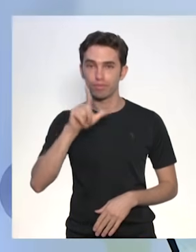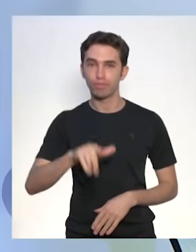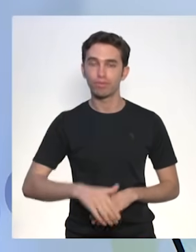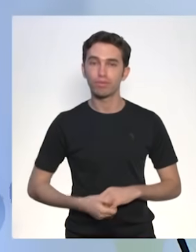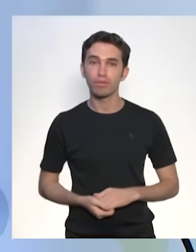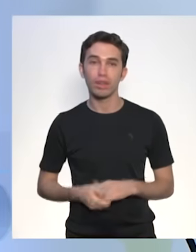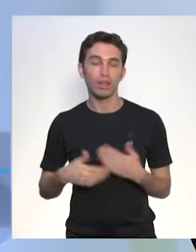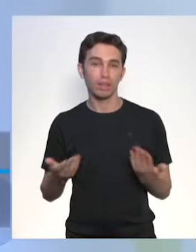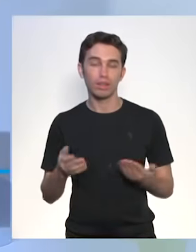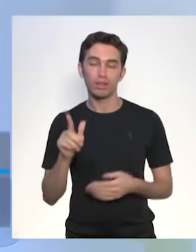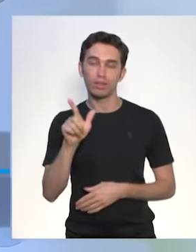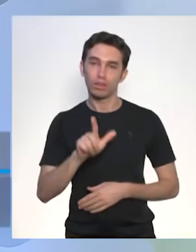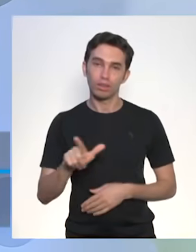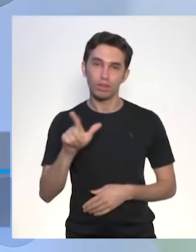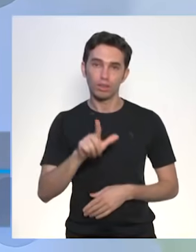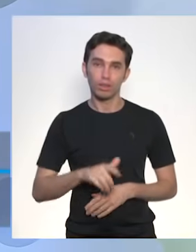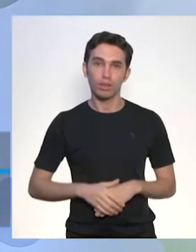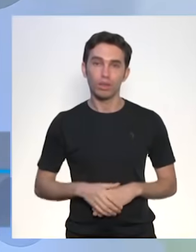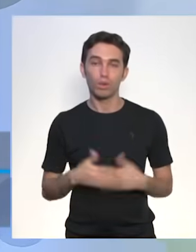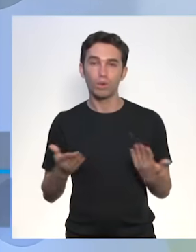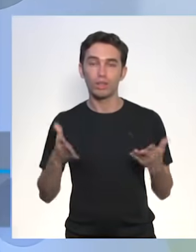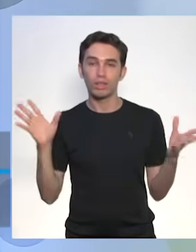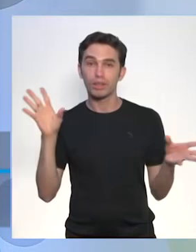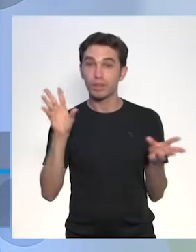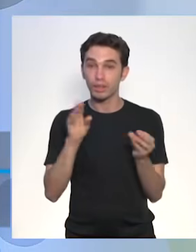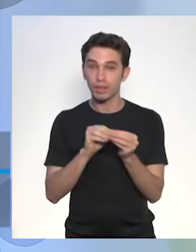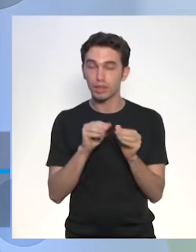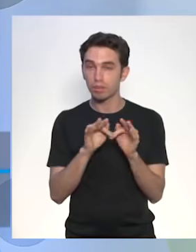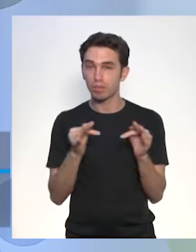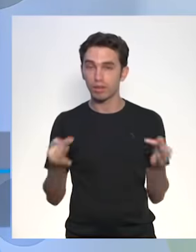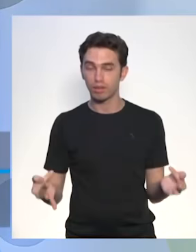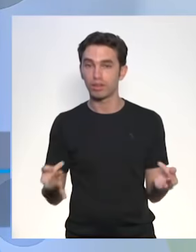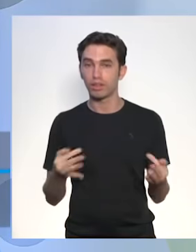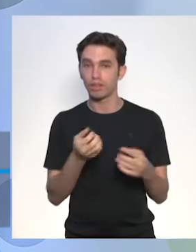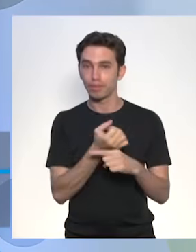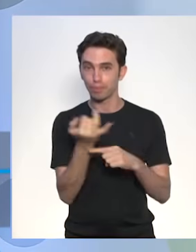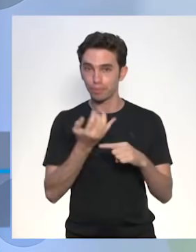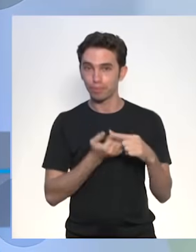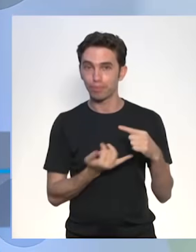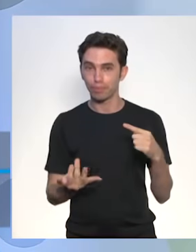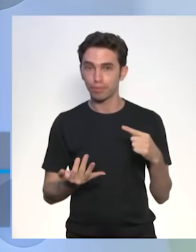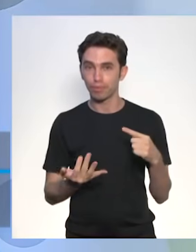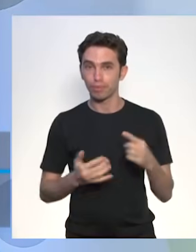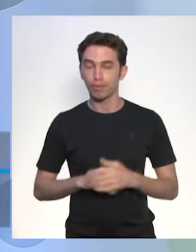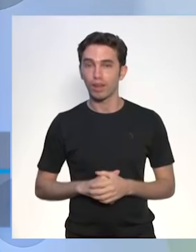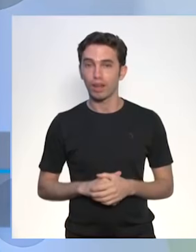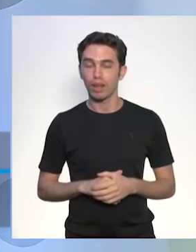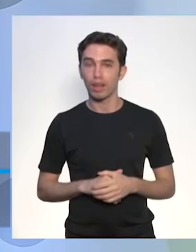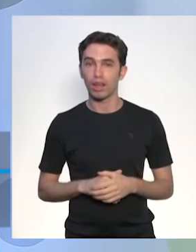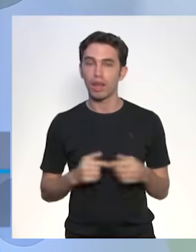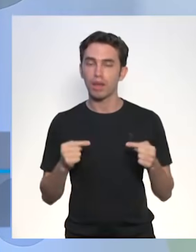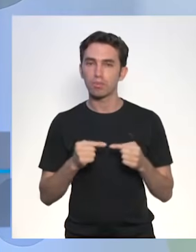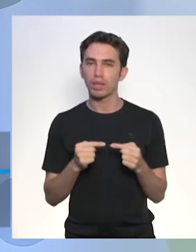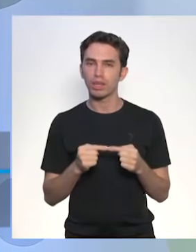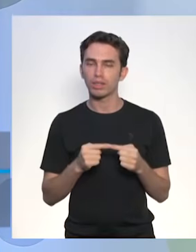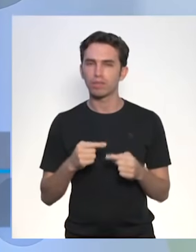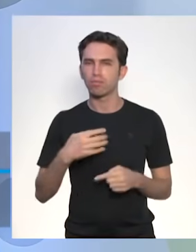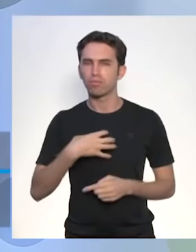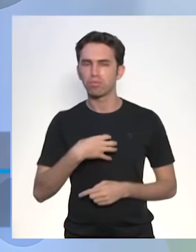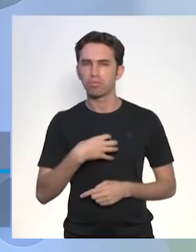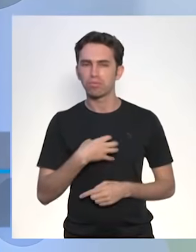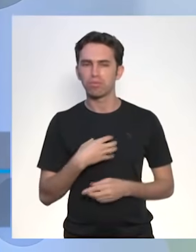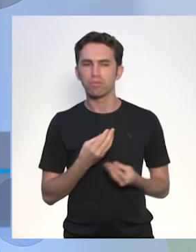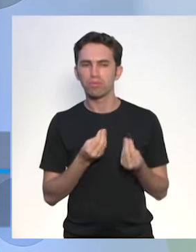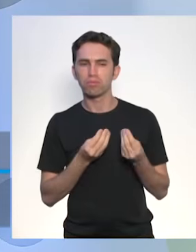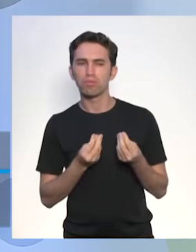É óbvio, né, pessoal, que quando nós estamos simplificando uma fração, é uma questão muito intuitiva também, porque nós